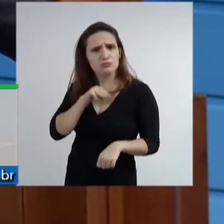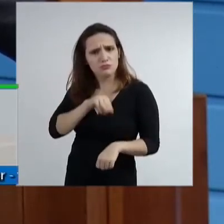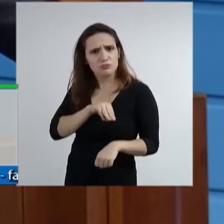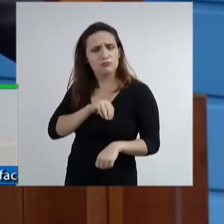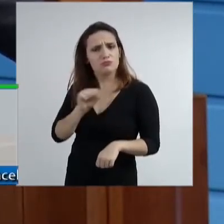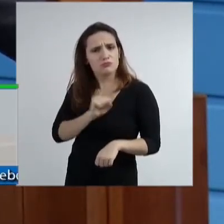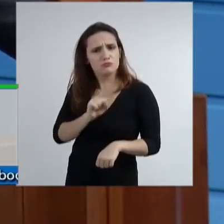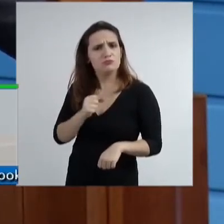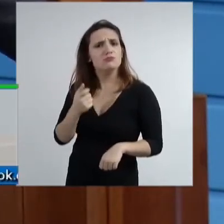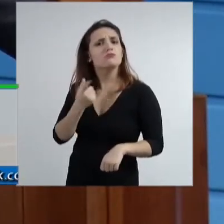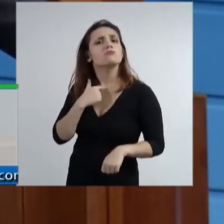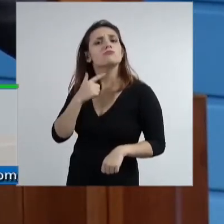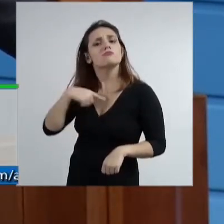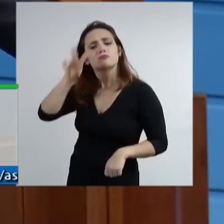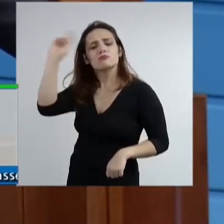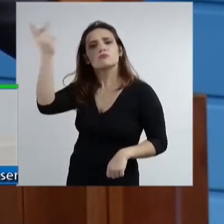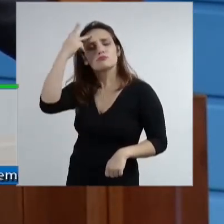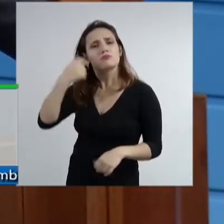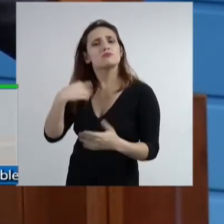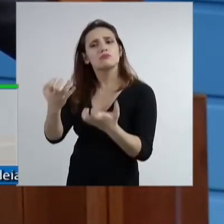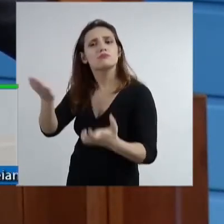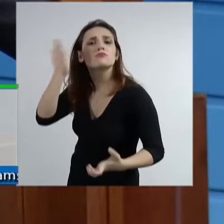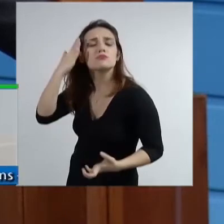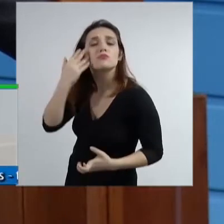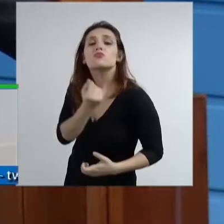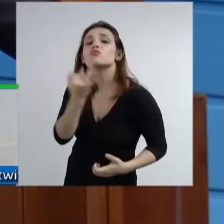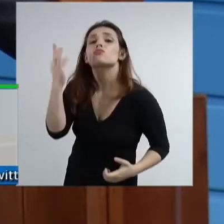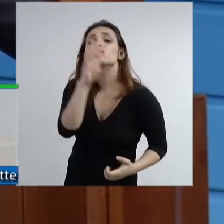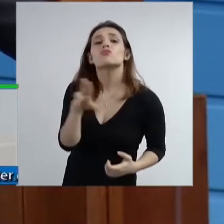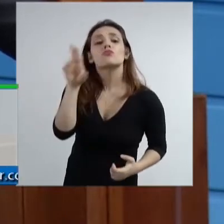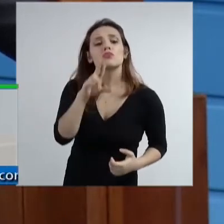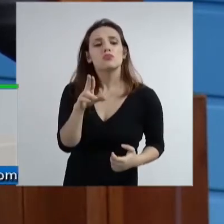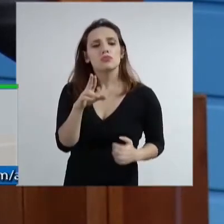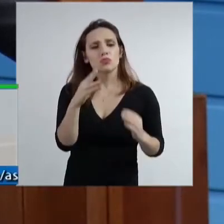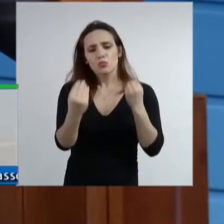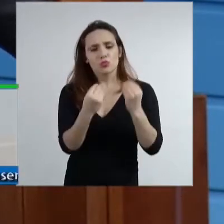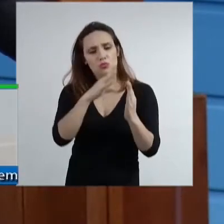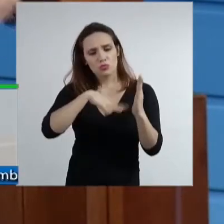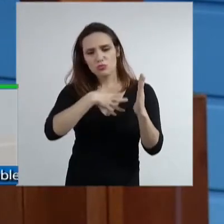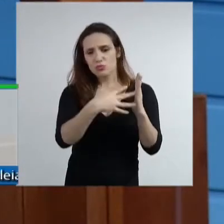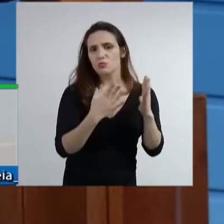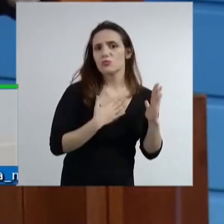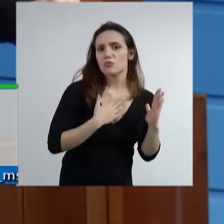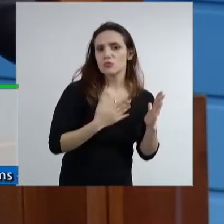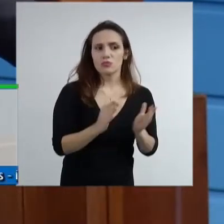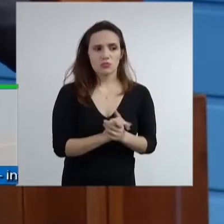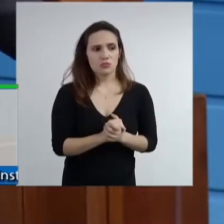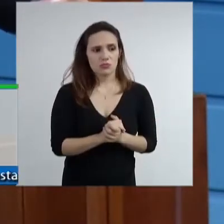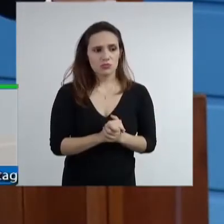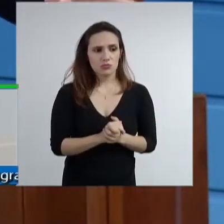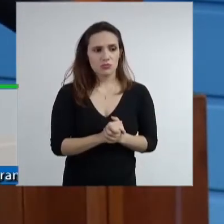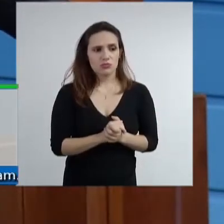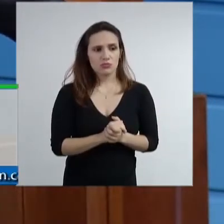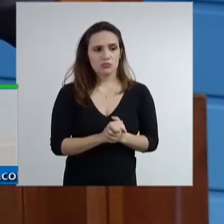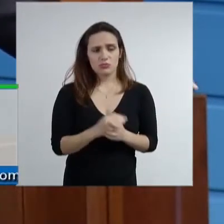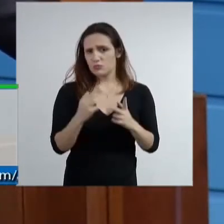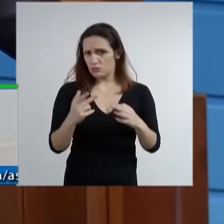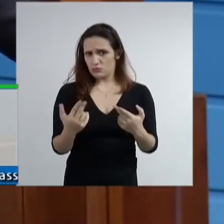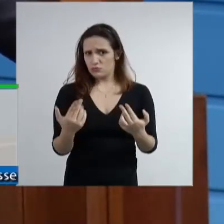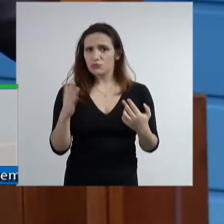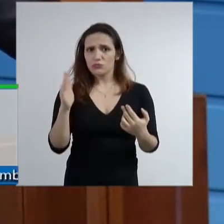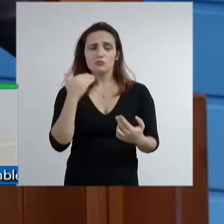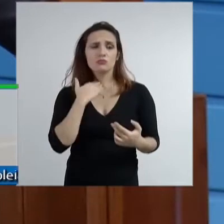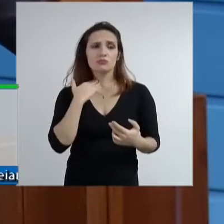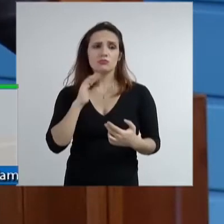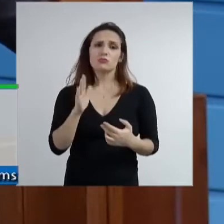que eu quiser, quanto que foi, qual é a prévia da minha fatura, como instituições financeiras, bancárias já